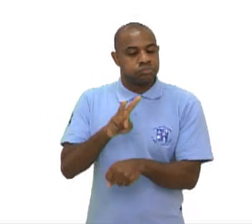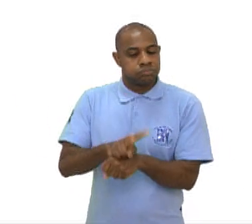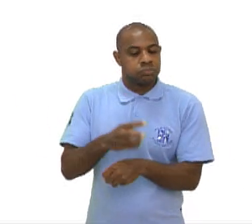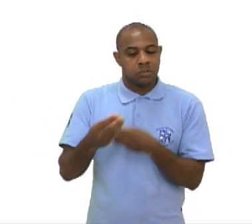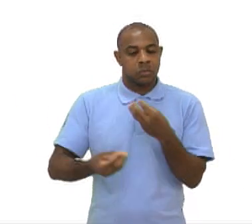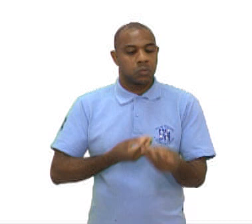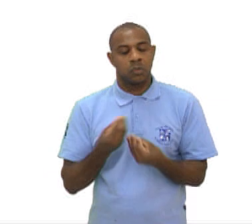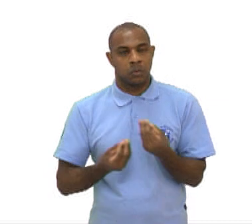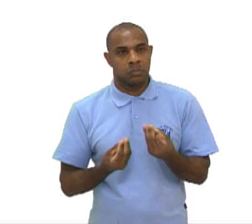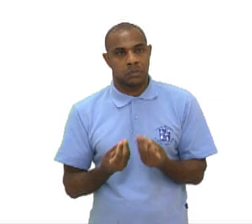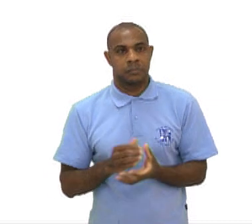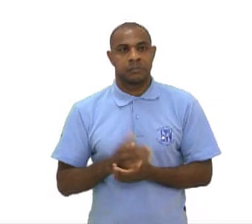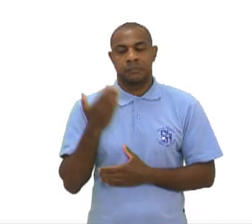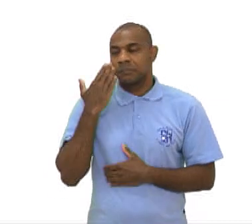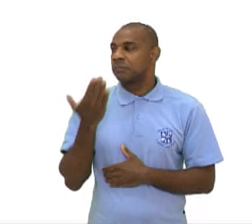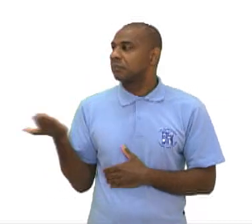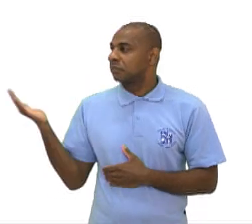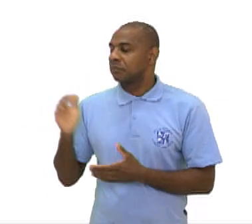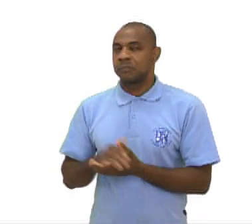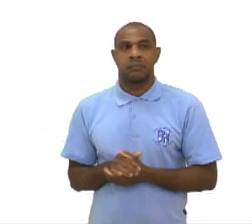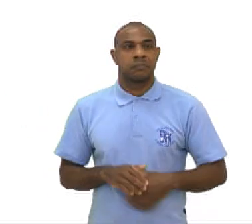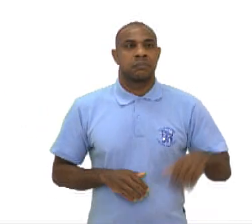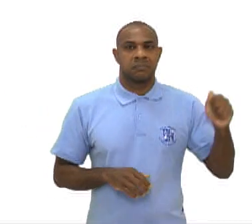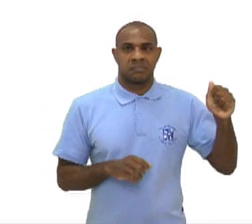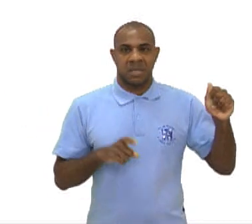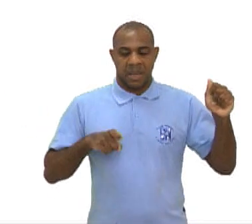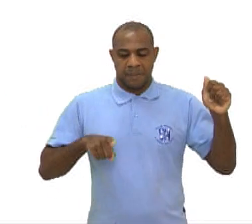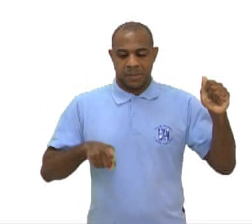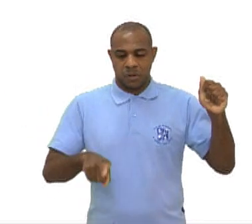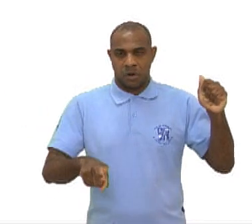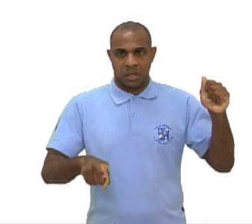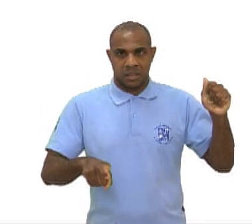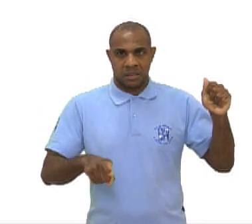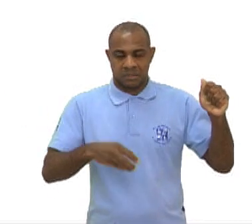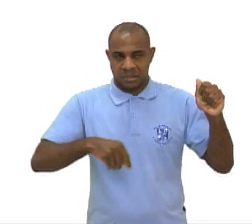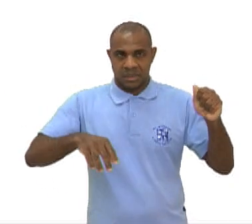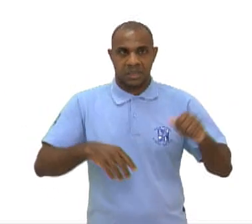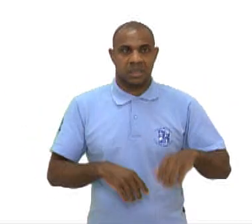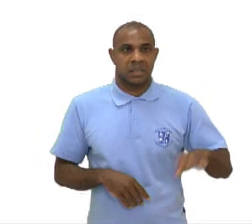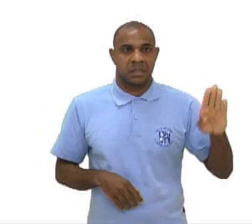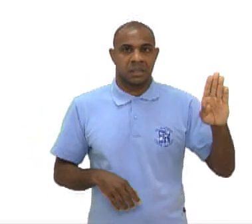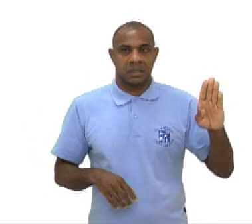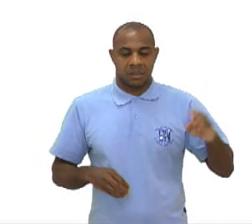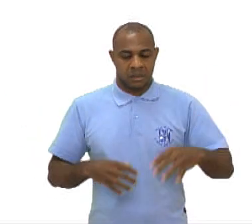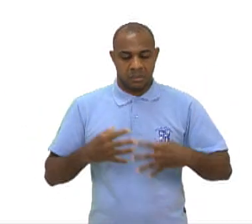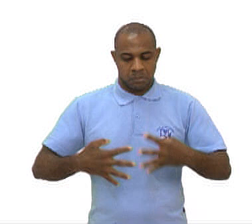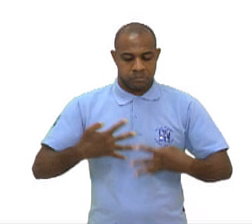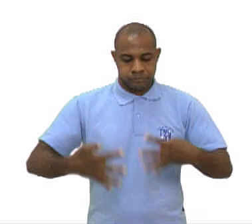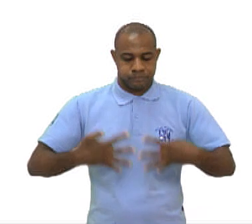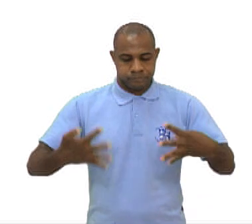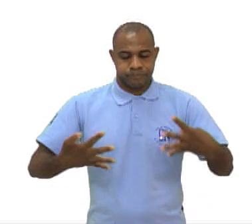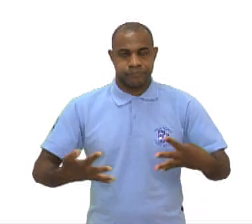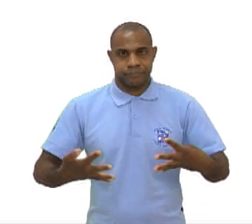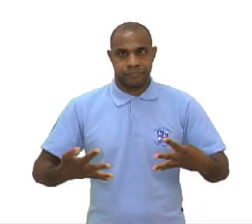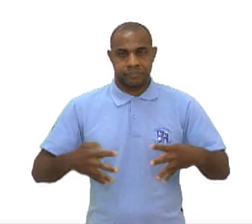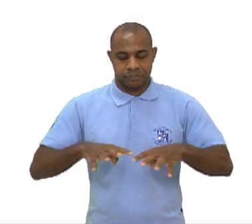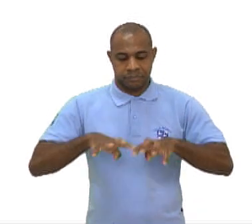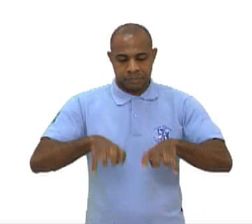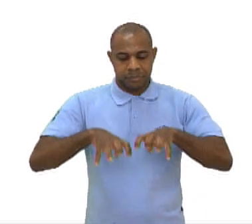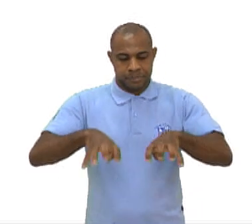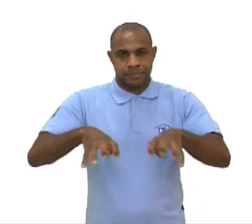é qual? Letra A adição de minhocas na terra. Letra B, irrigação da terra antes do plantio. Letra